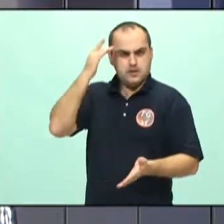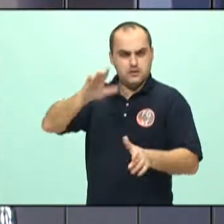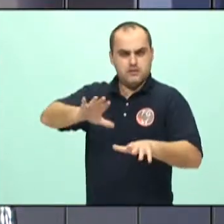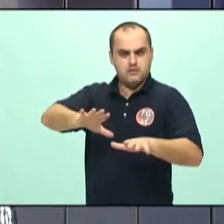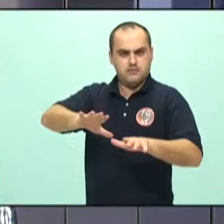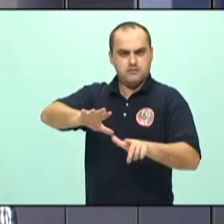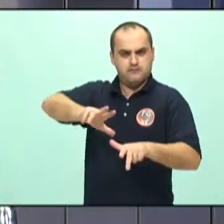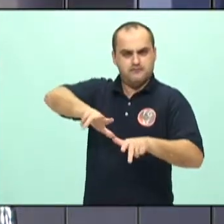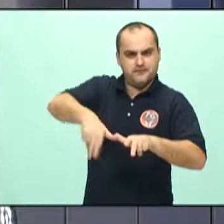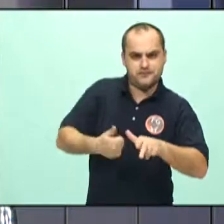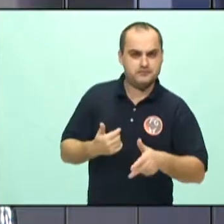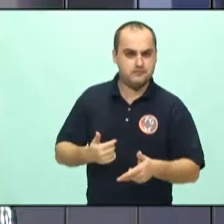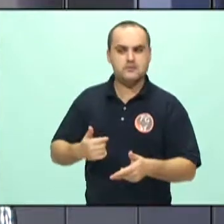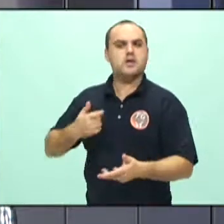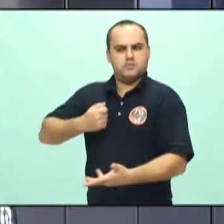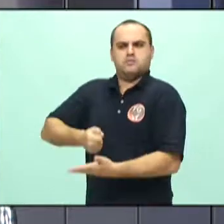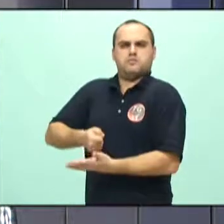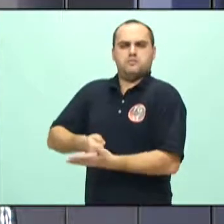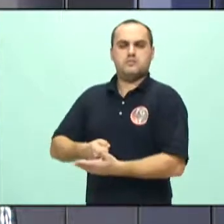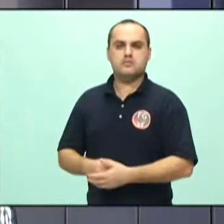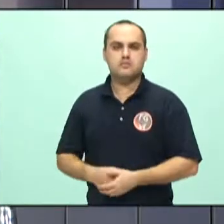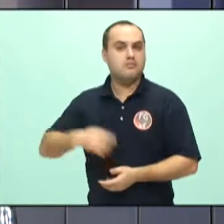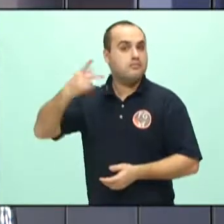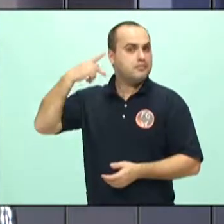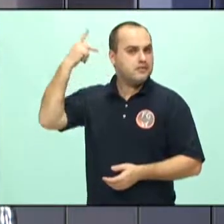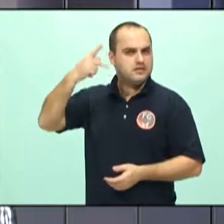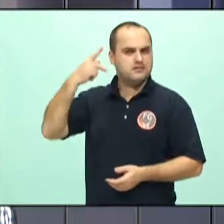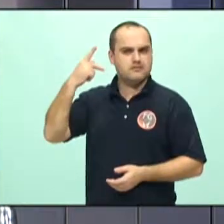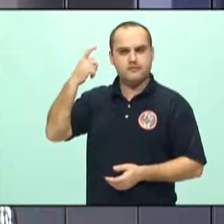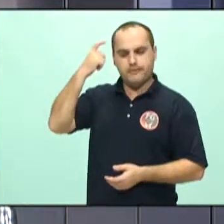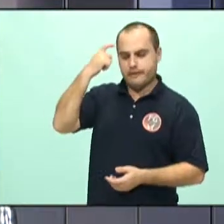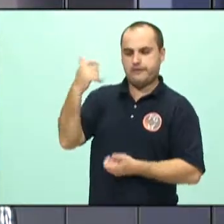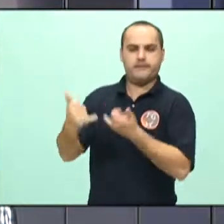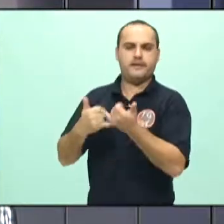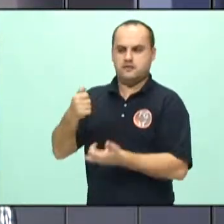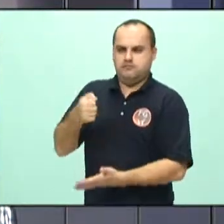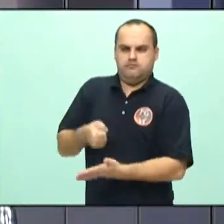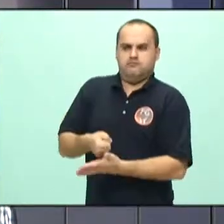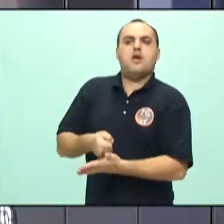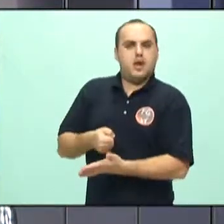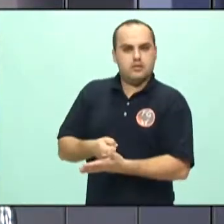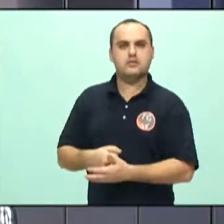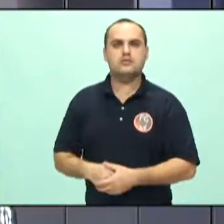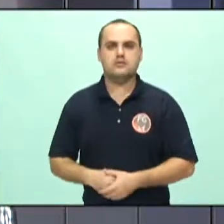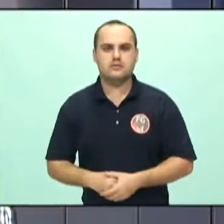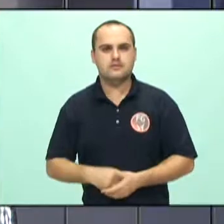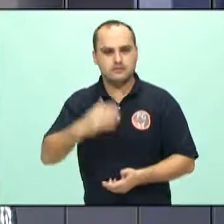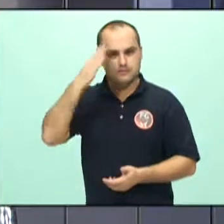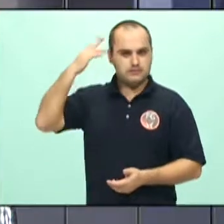político leviano, eu sou duro com político que não leva a coisa séria, político que não trabalha, político que faz